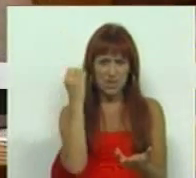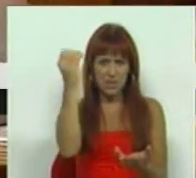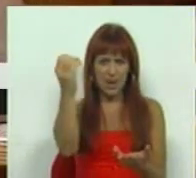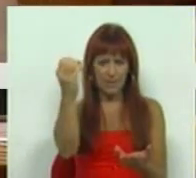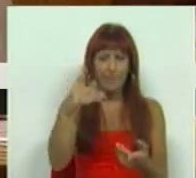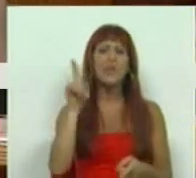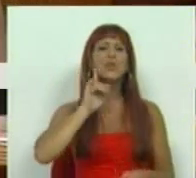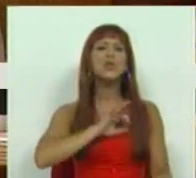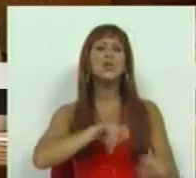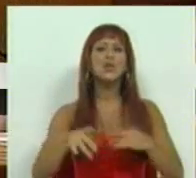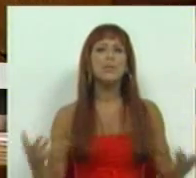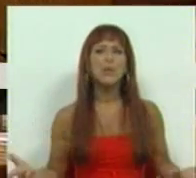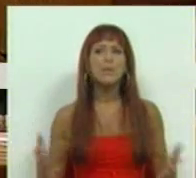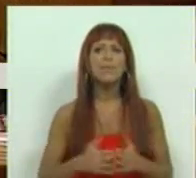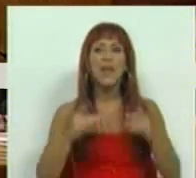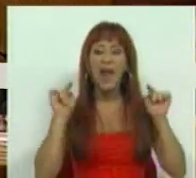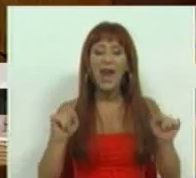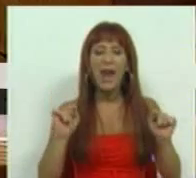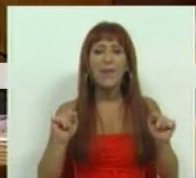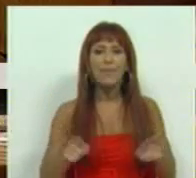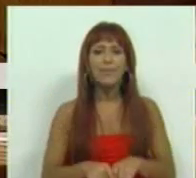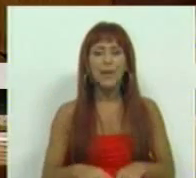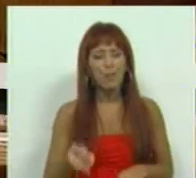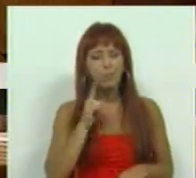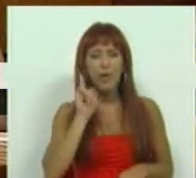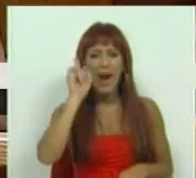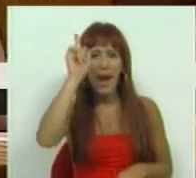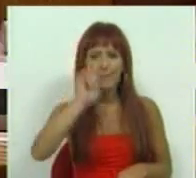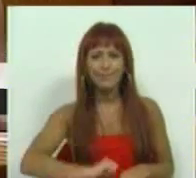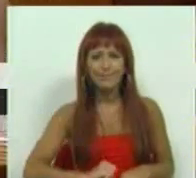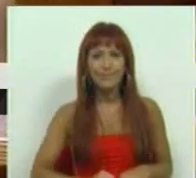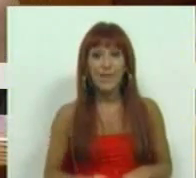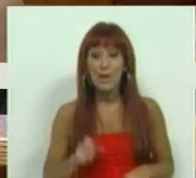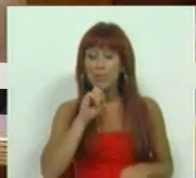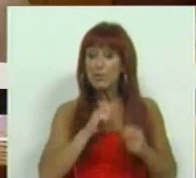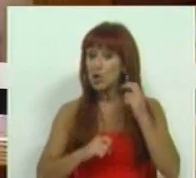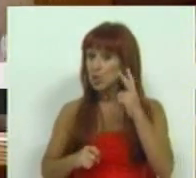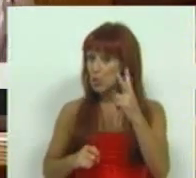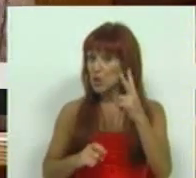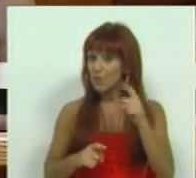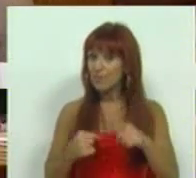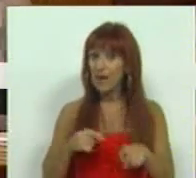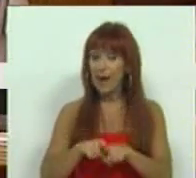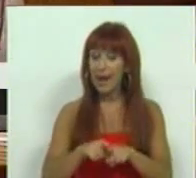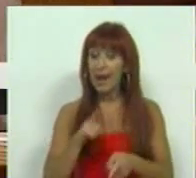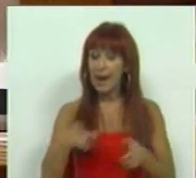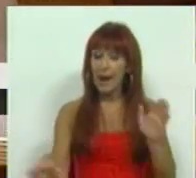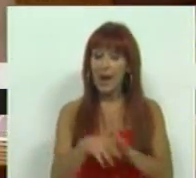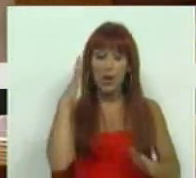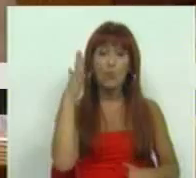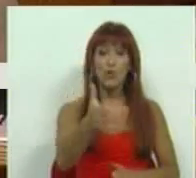nada. Senhoras e senhores deputados, esta é uma ilegalidade e há duas possibilidades para que aquela que é a Lei